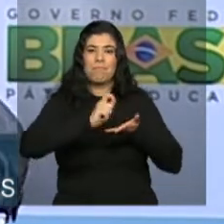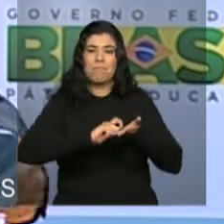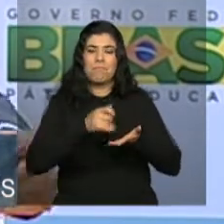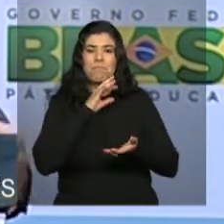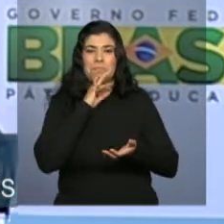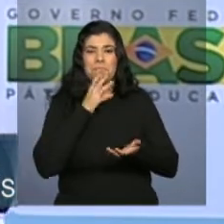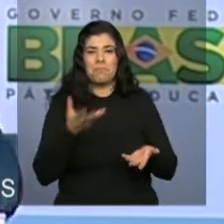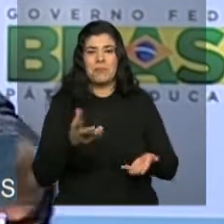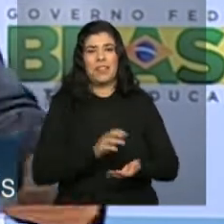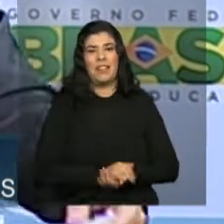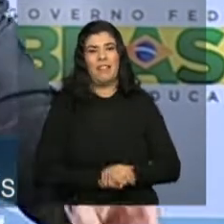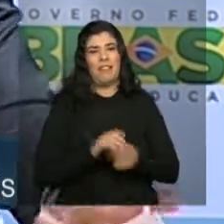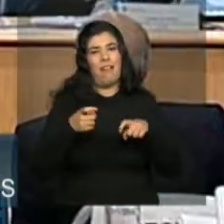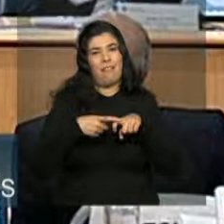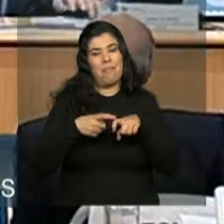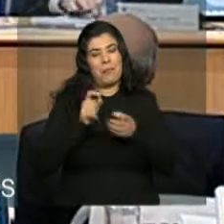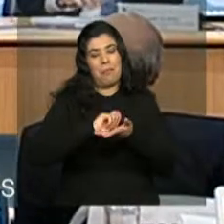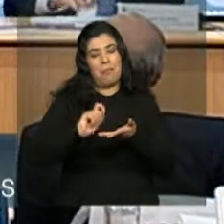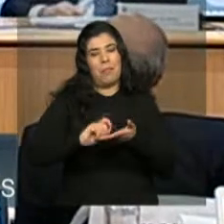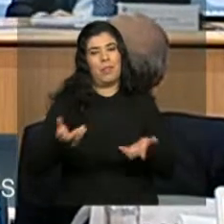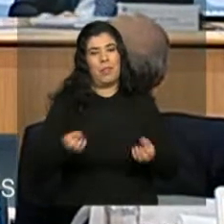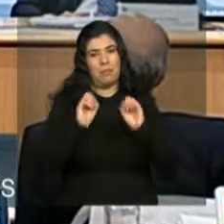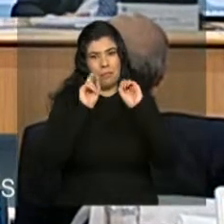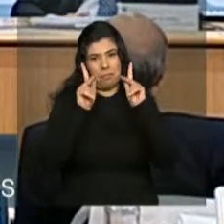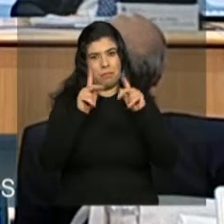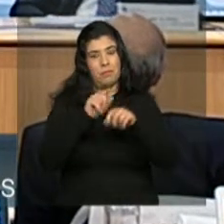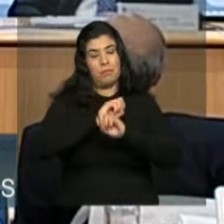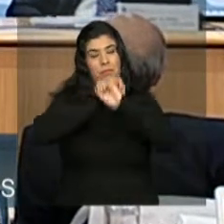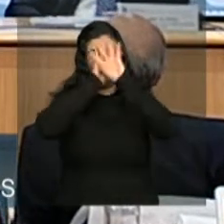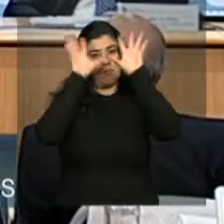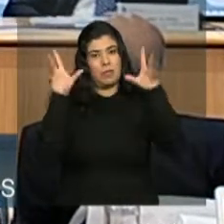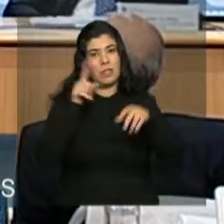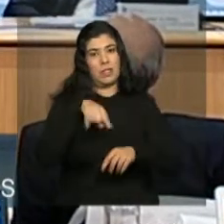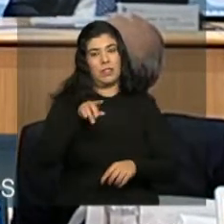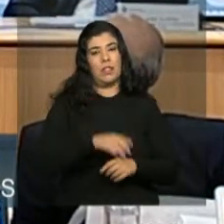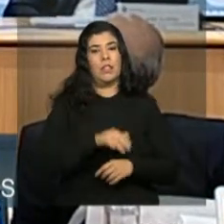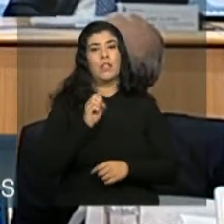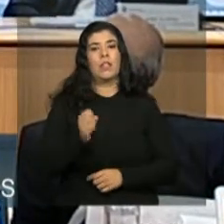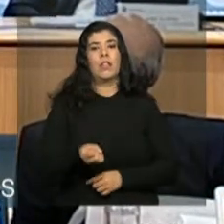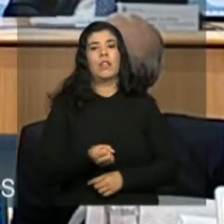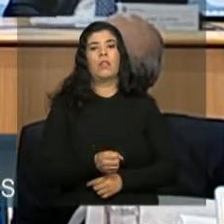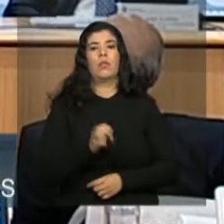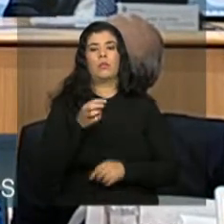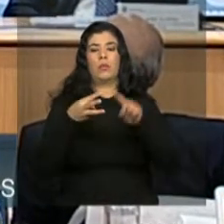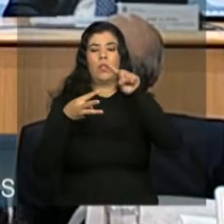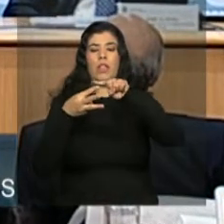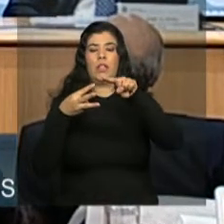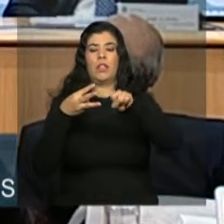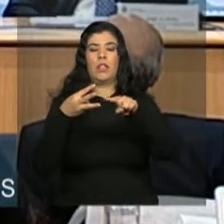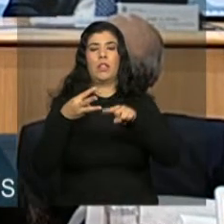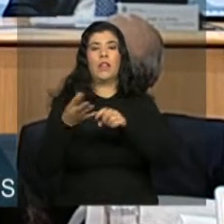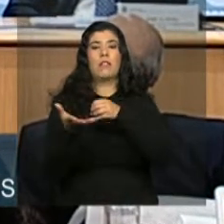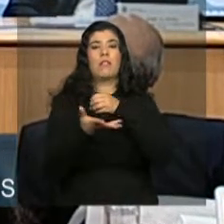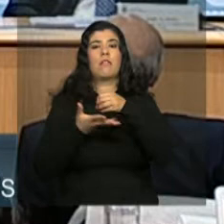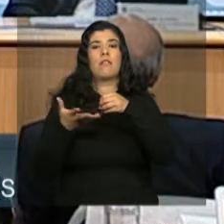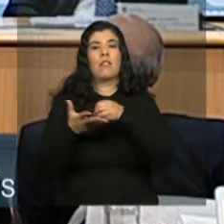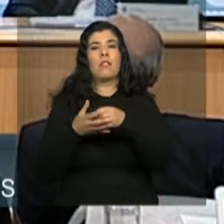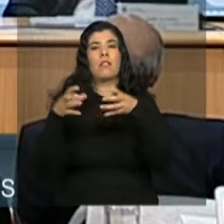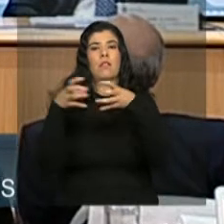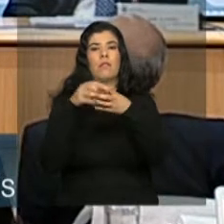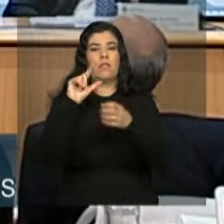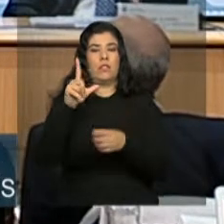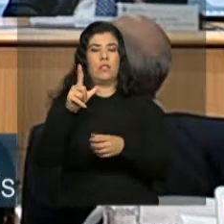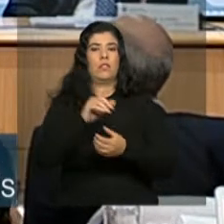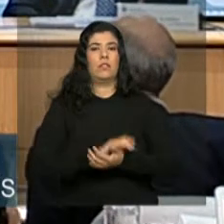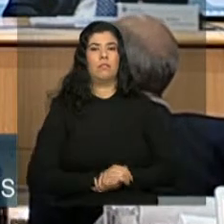médico economista tudo bem só para dar uma olha aí fica o número de apresentações por níveis